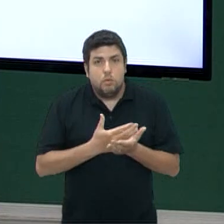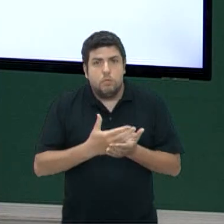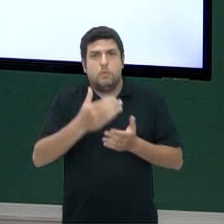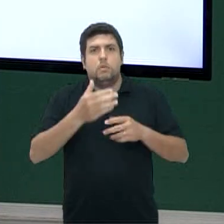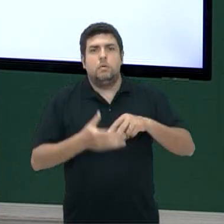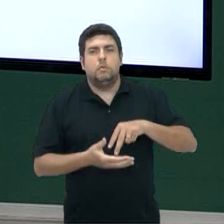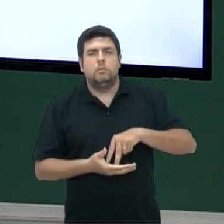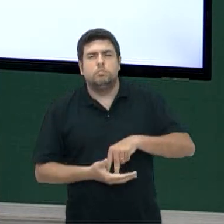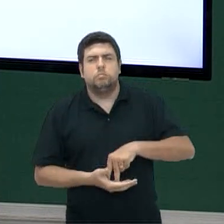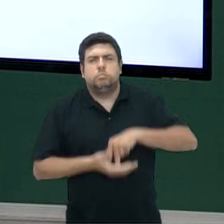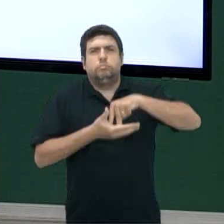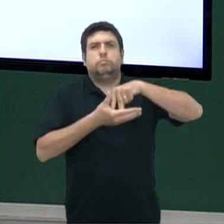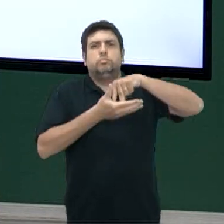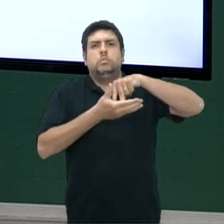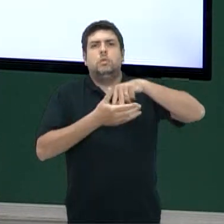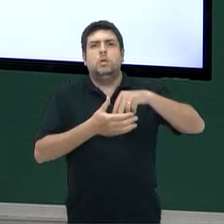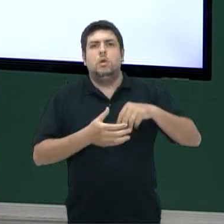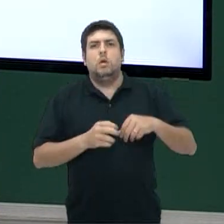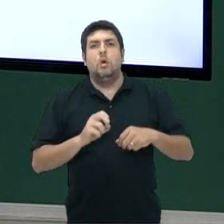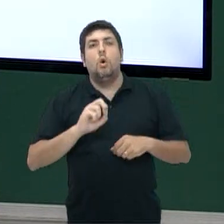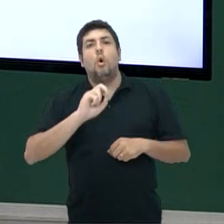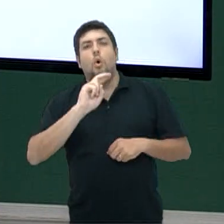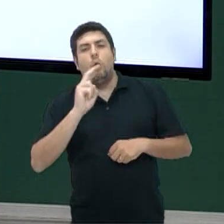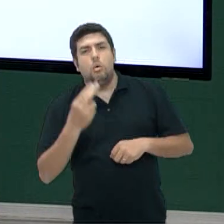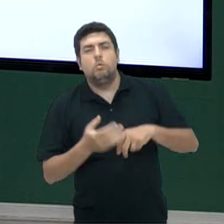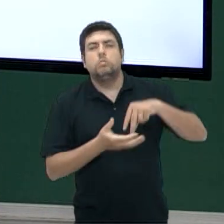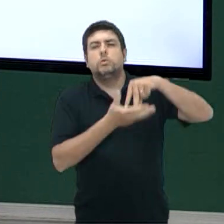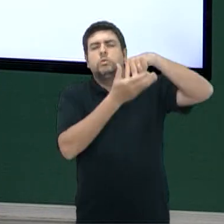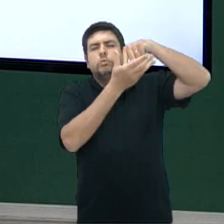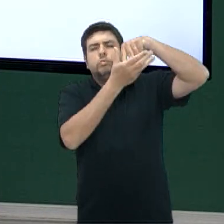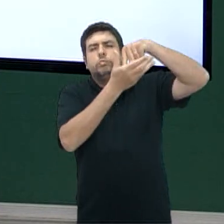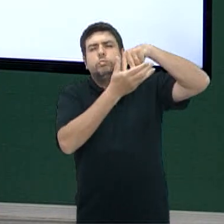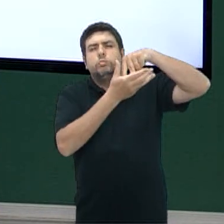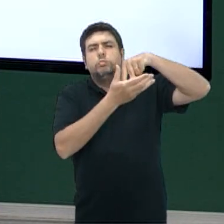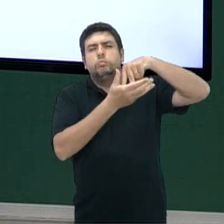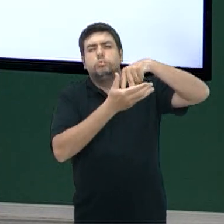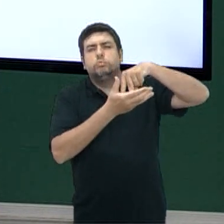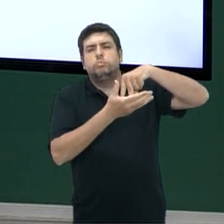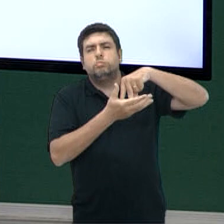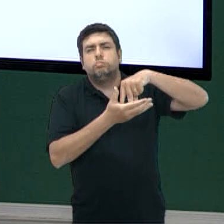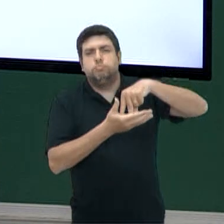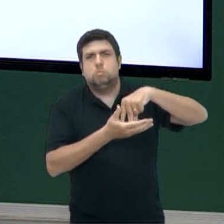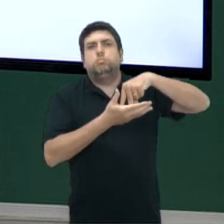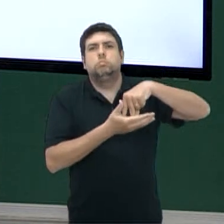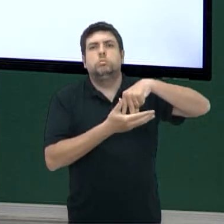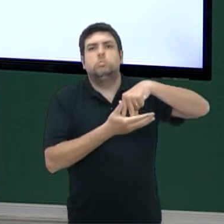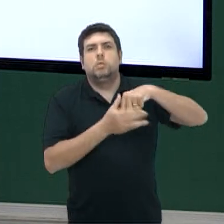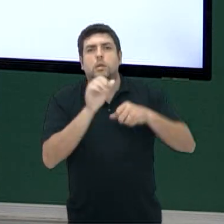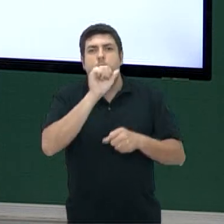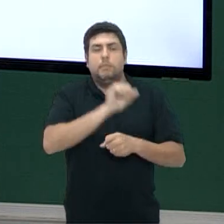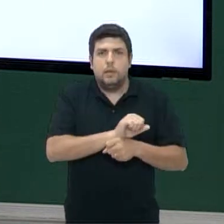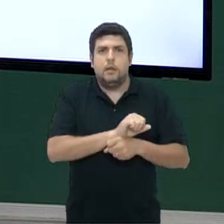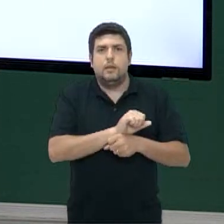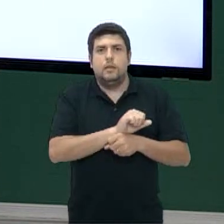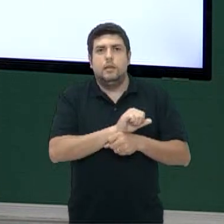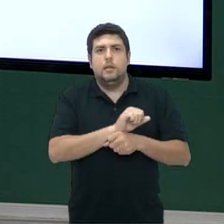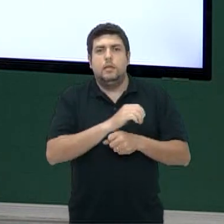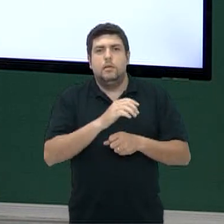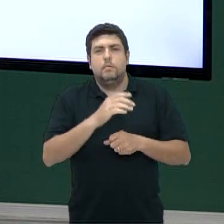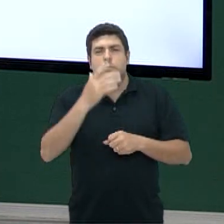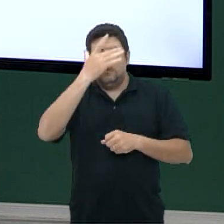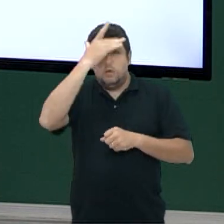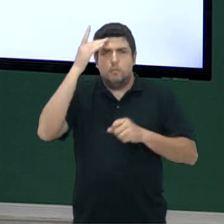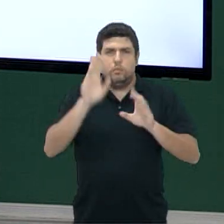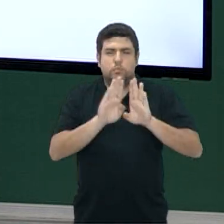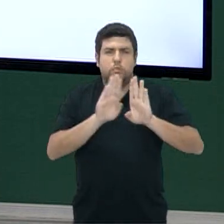ou quando ele está parando no andar que você desejou ali naquele caso, né? Ou quando vai deixar uma pessoa, qualquer coisa